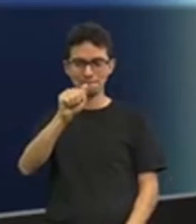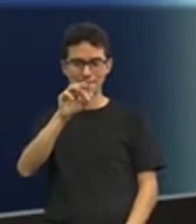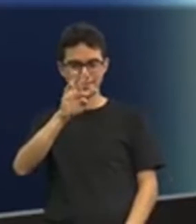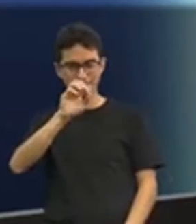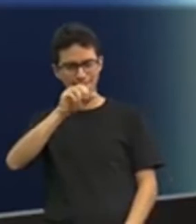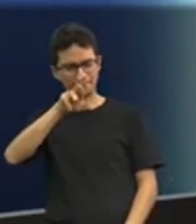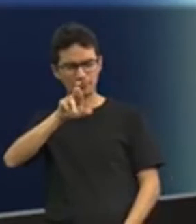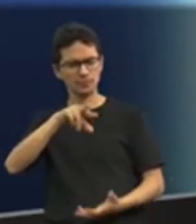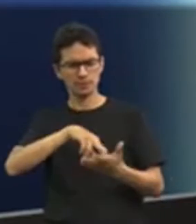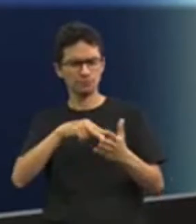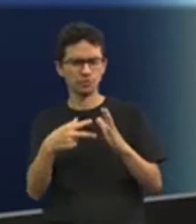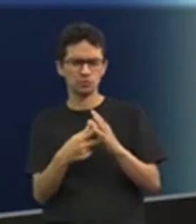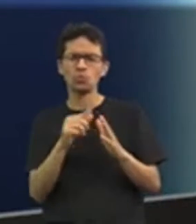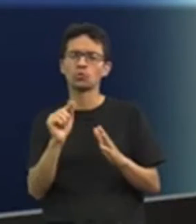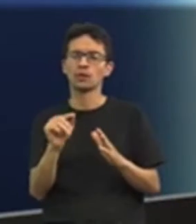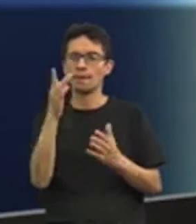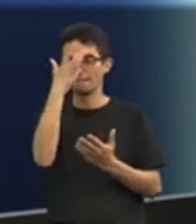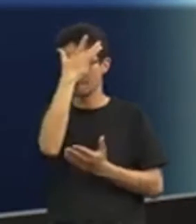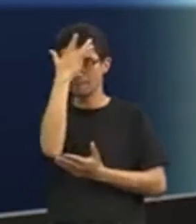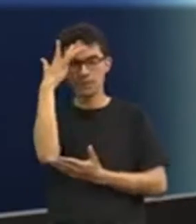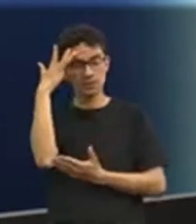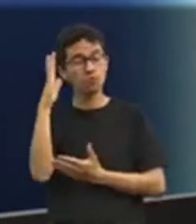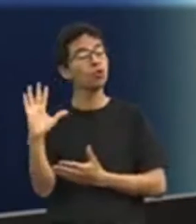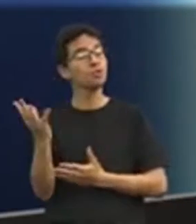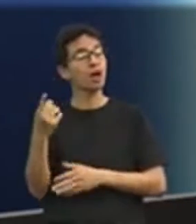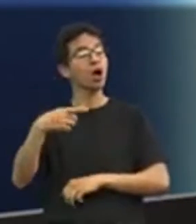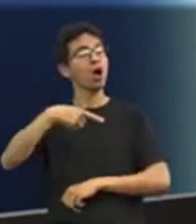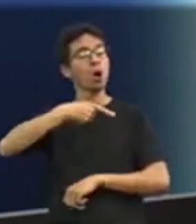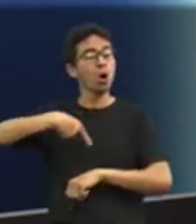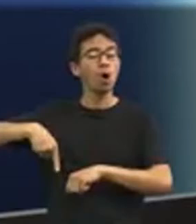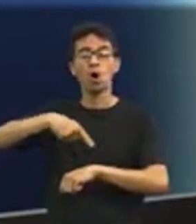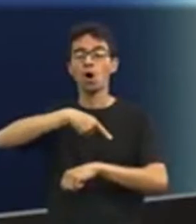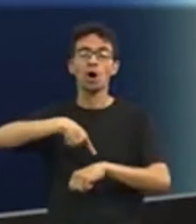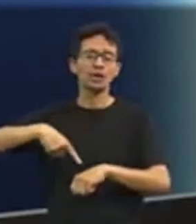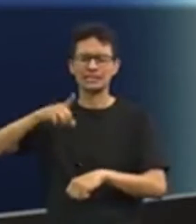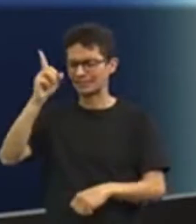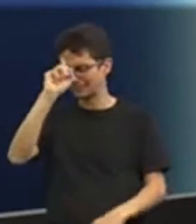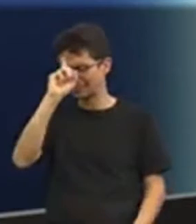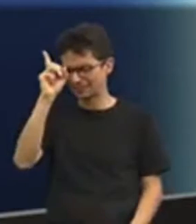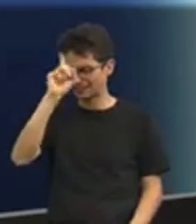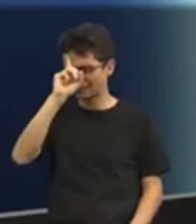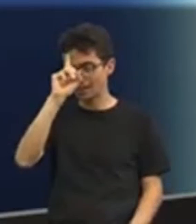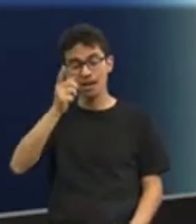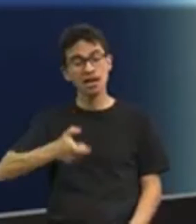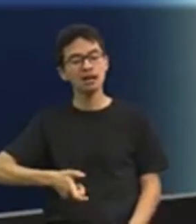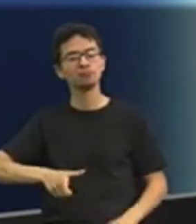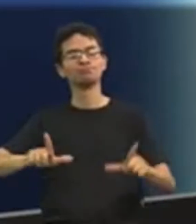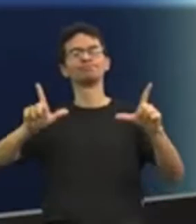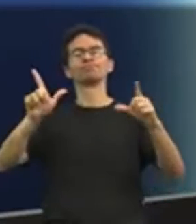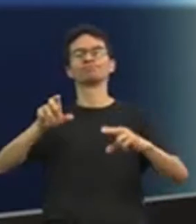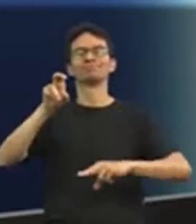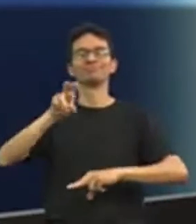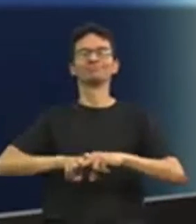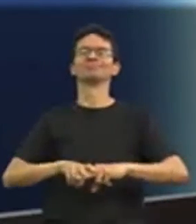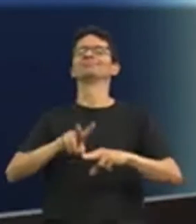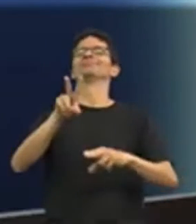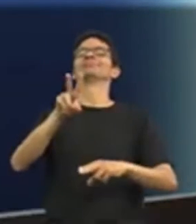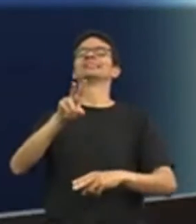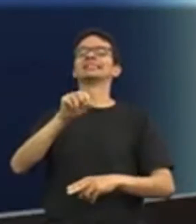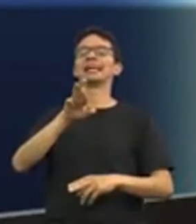é quando o indivíduo fica horas às vezes dias assistindo série